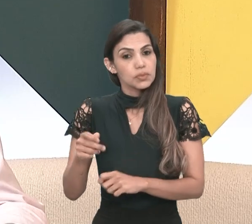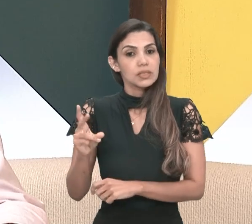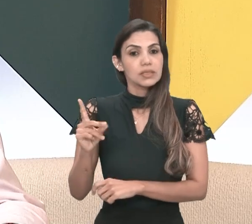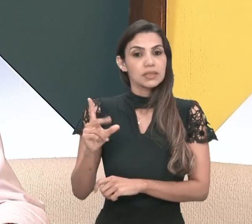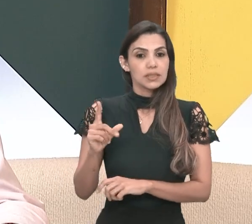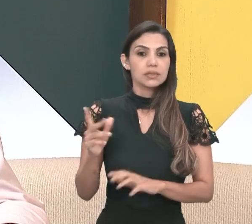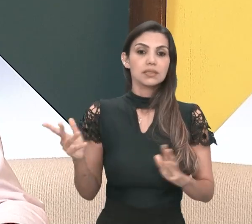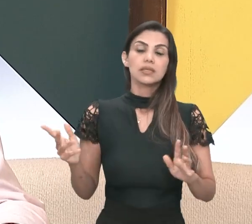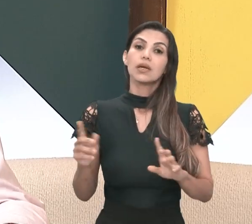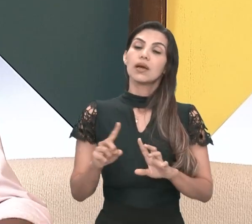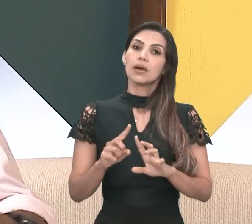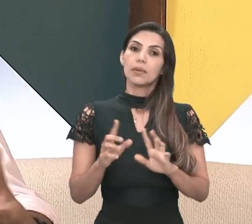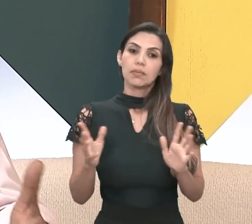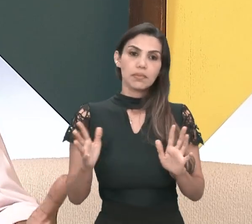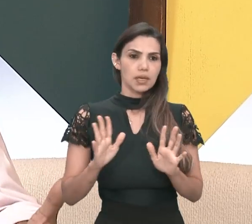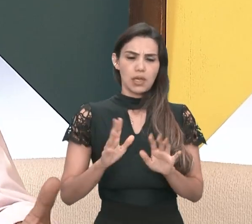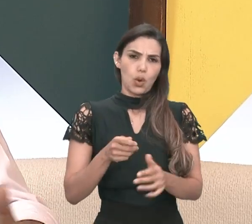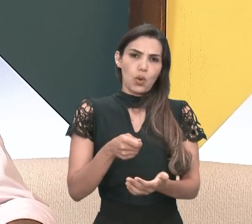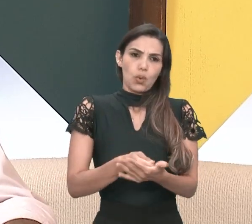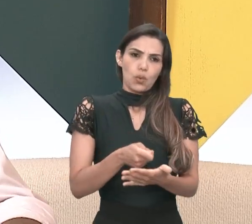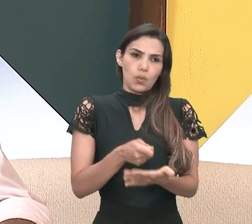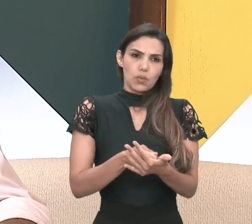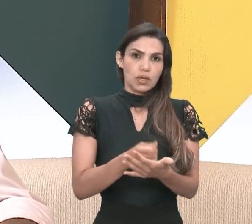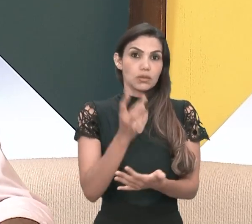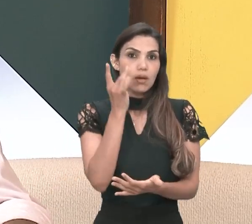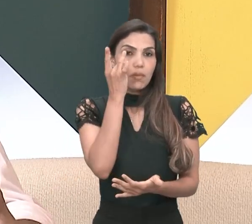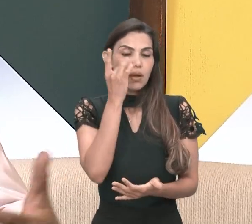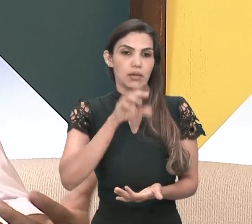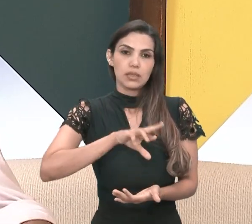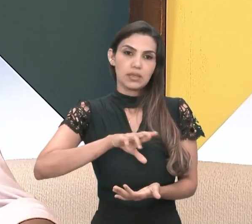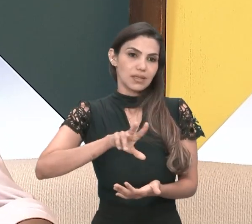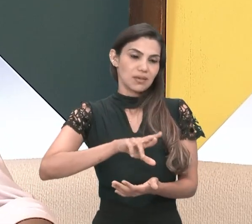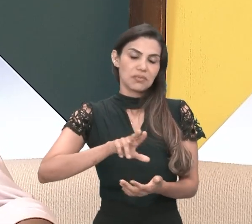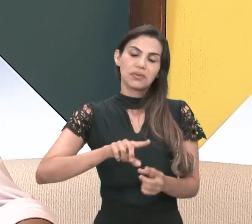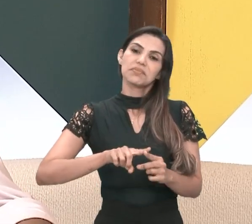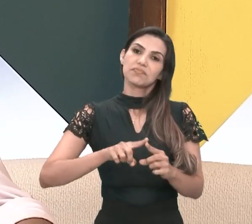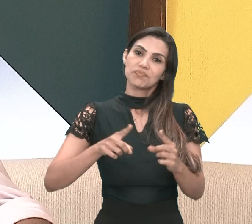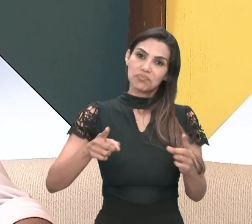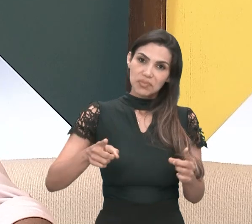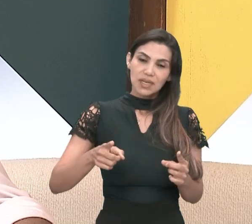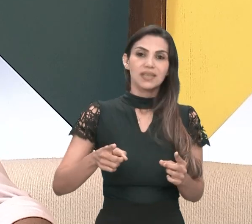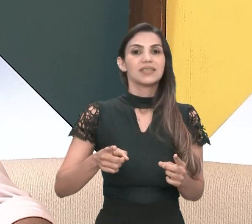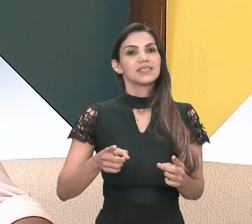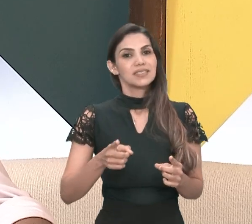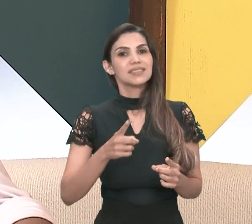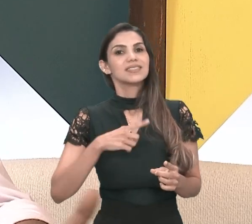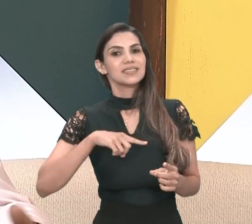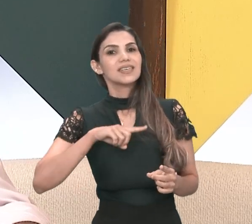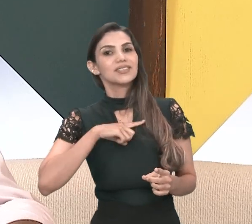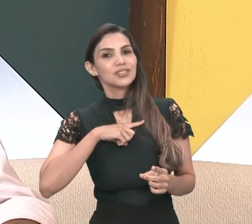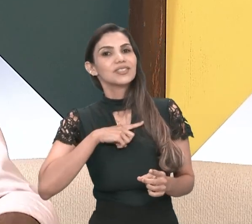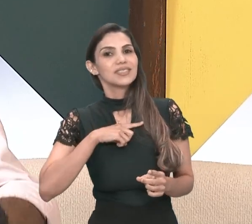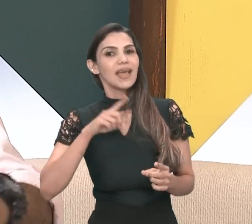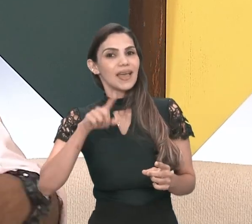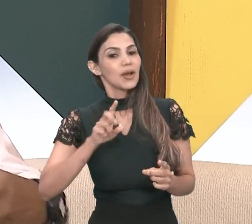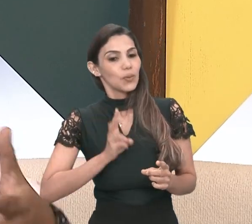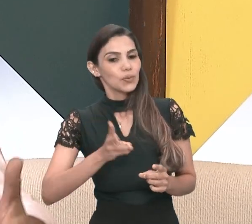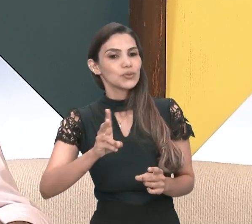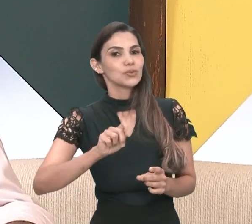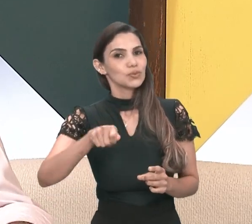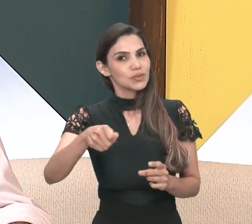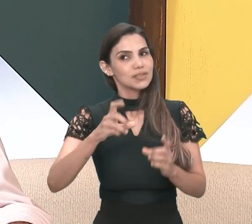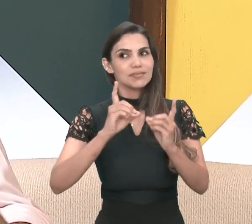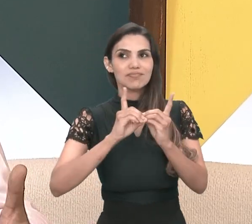é obrigatório, mas isso não descaracteriza o que a gente compreende por EAD. Então a ideia é que